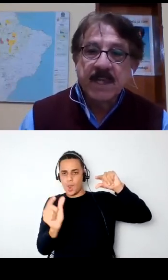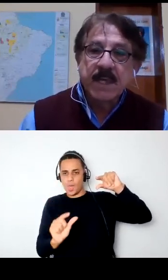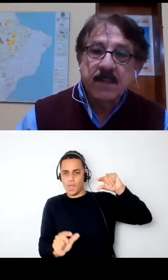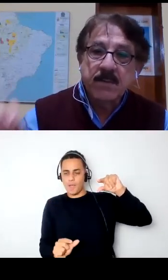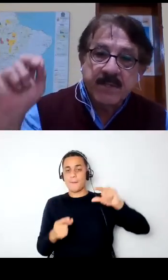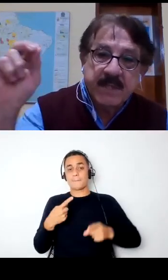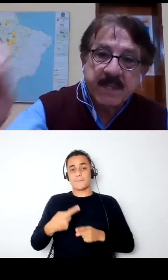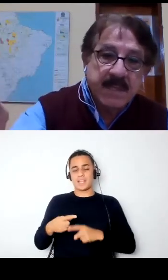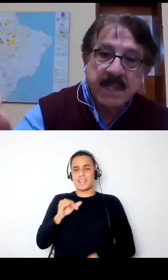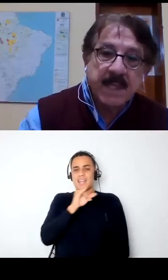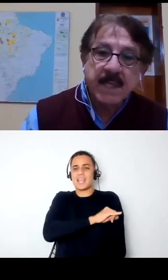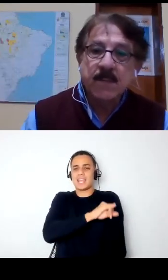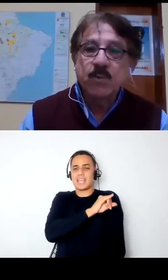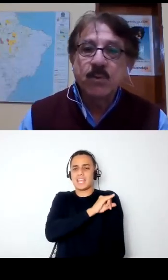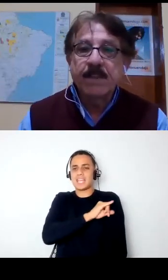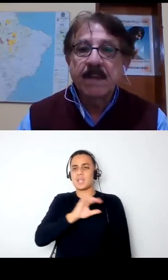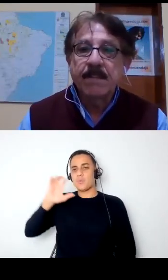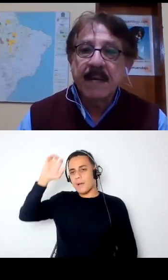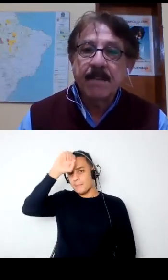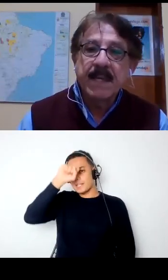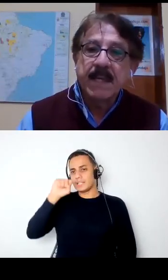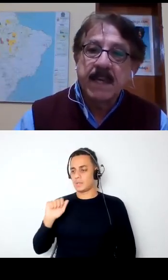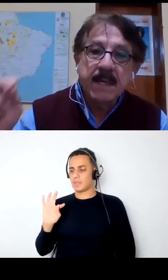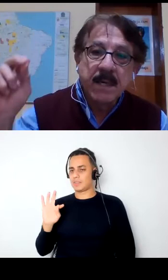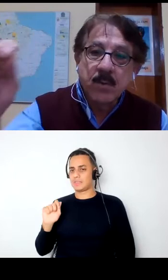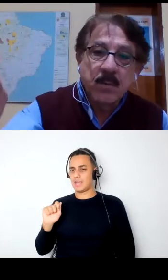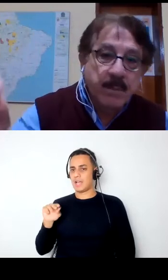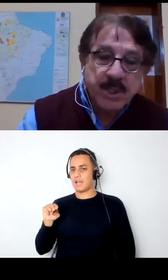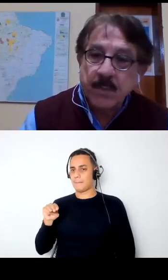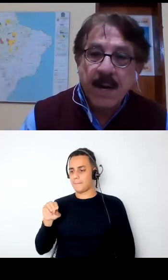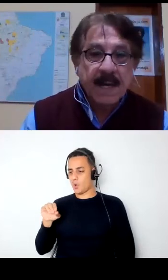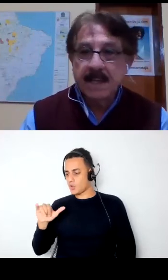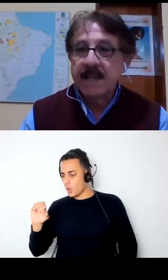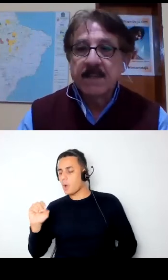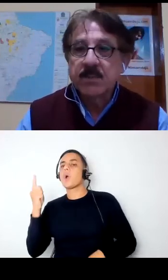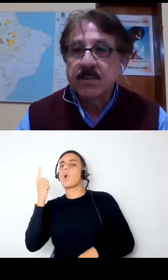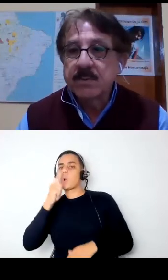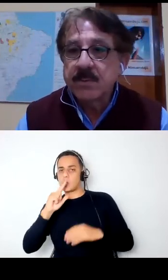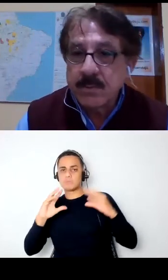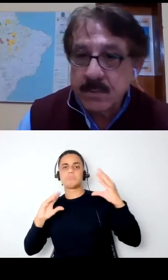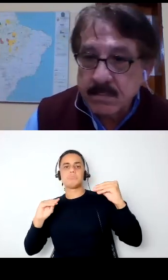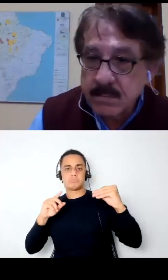Rio de Janeiro, você se entenderia com Tupinambá na Bahia, com Potiguara